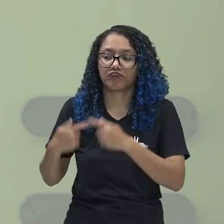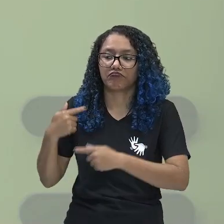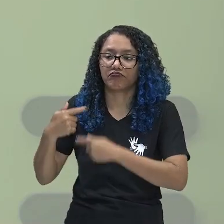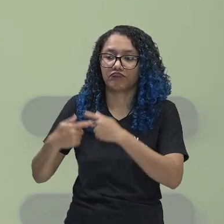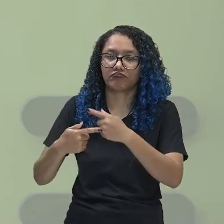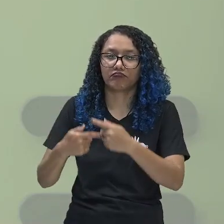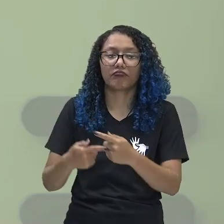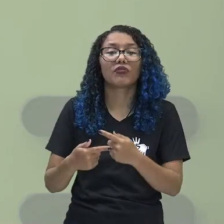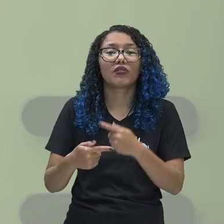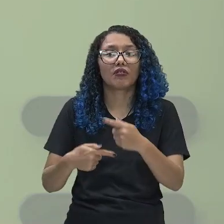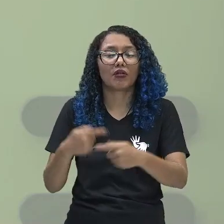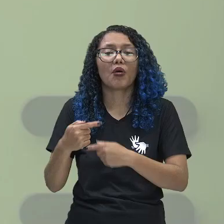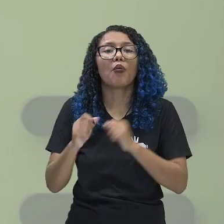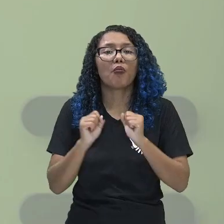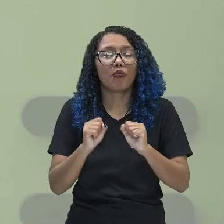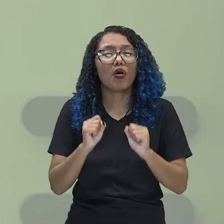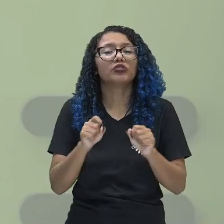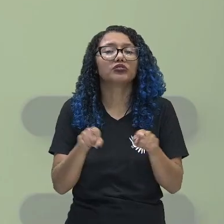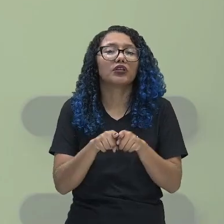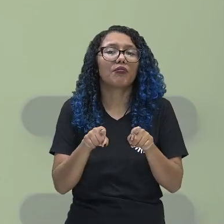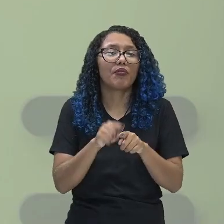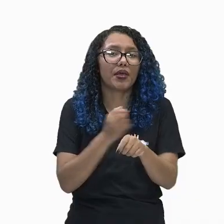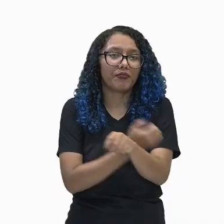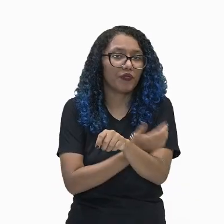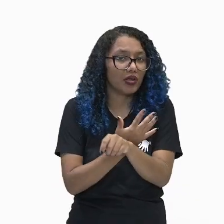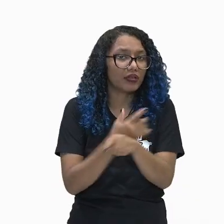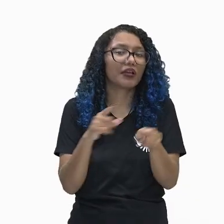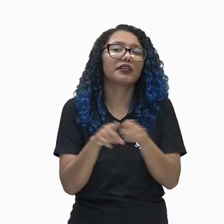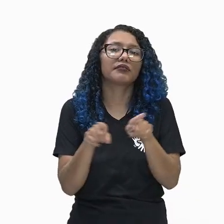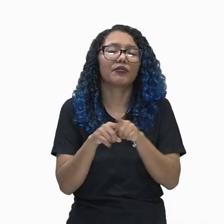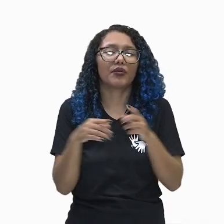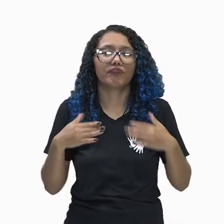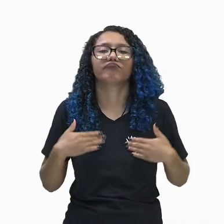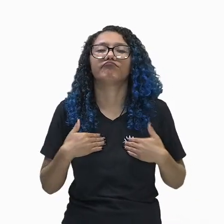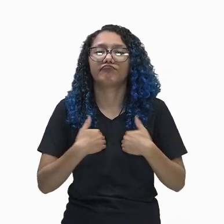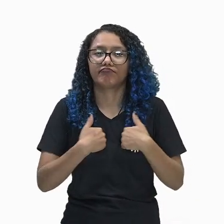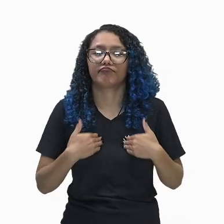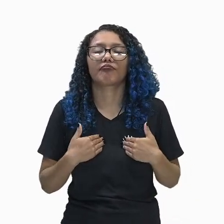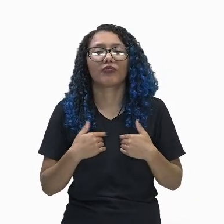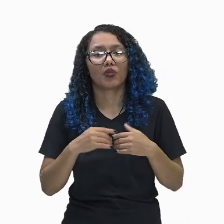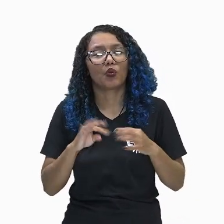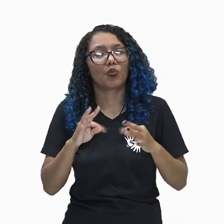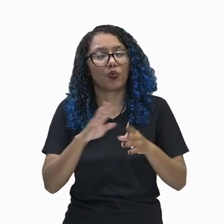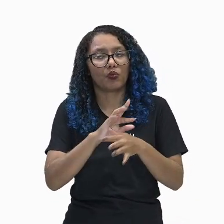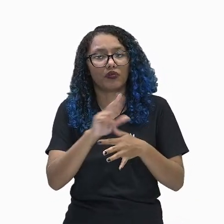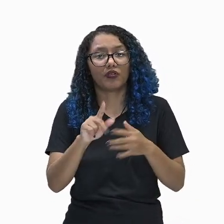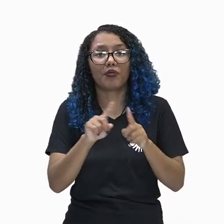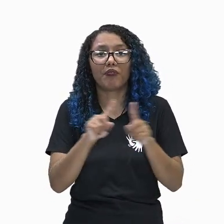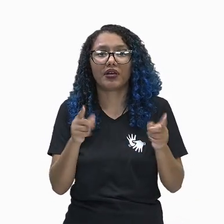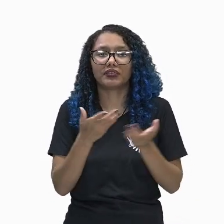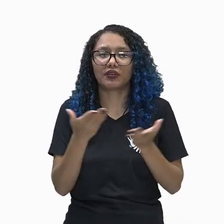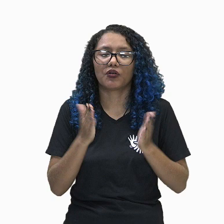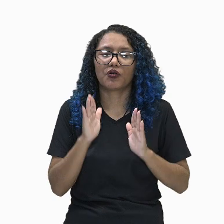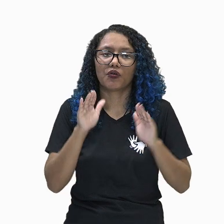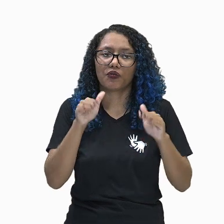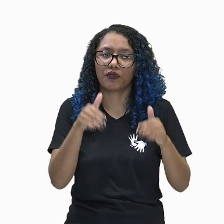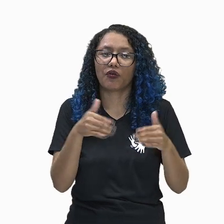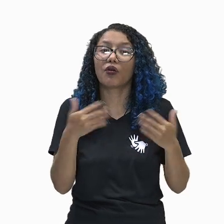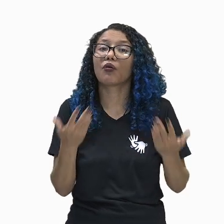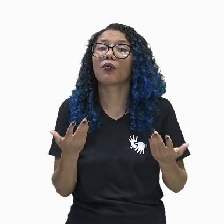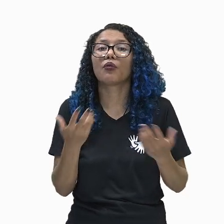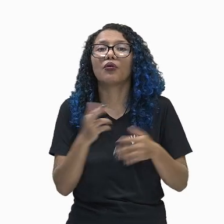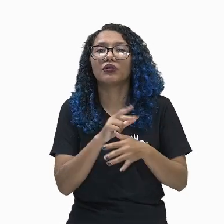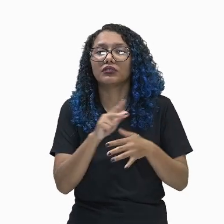para plantas como para animais também. Todos os indivíduos, na verdade, mas a gente está fazendo ênfase aí nos seres